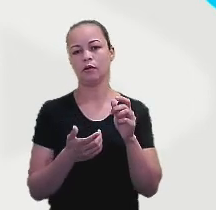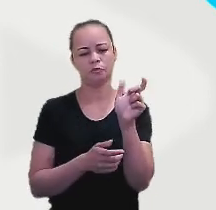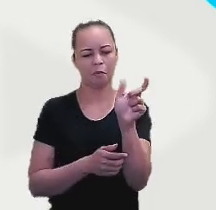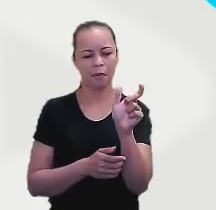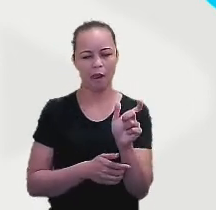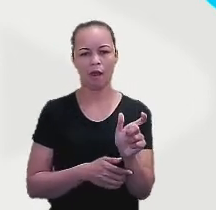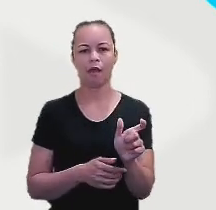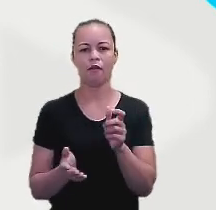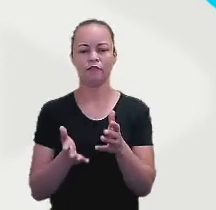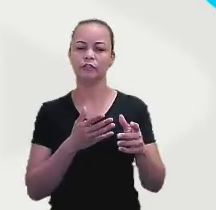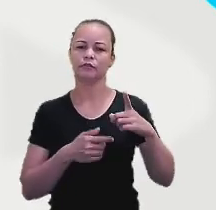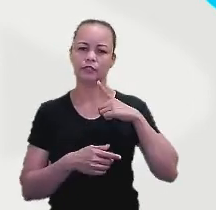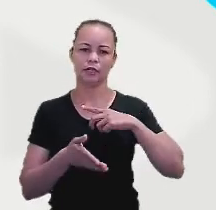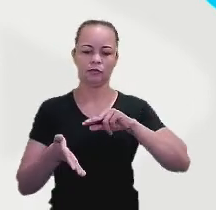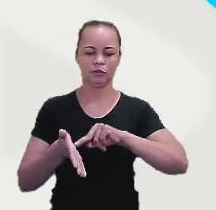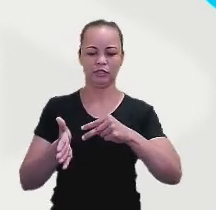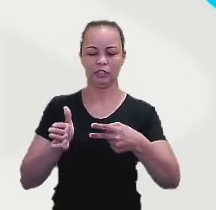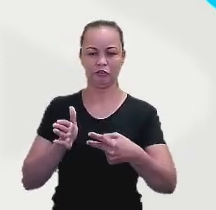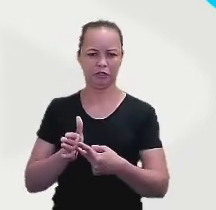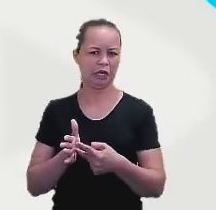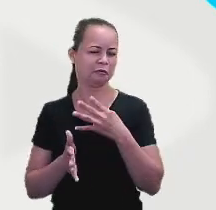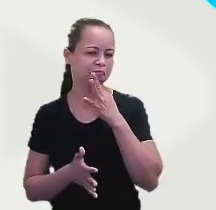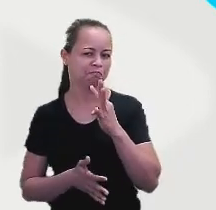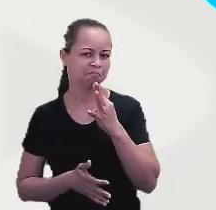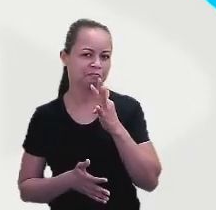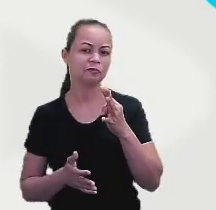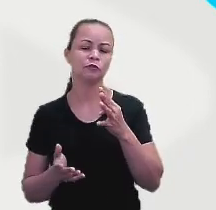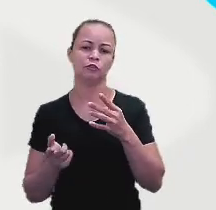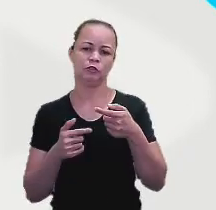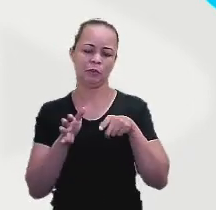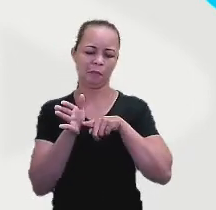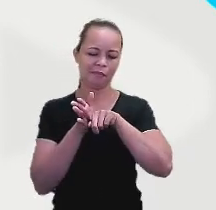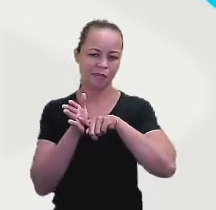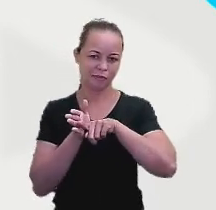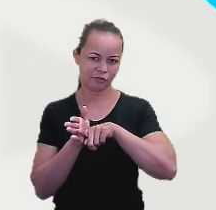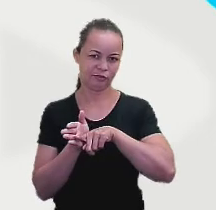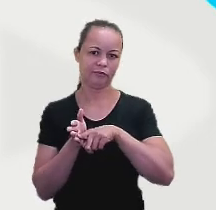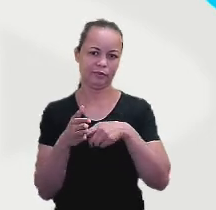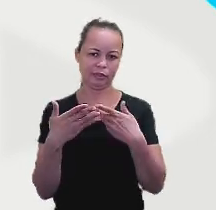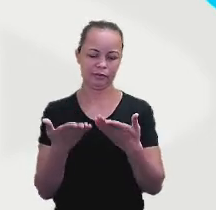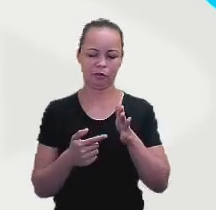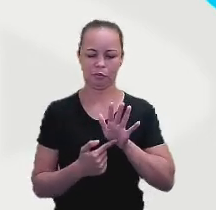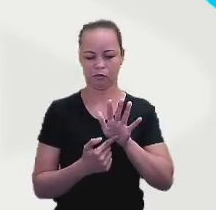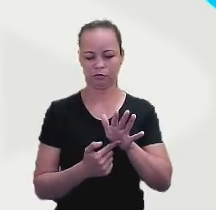um significado desconhecido para a gente pesquisar. Então, eu coloquei aqui